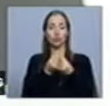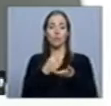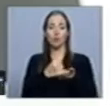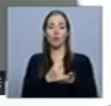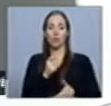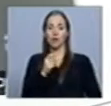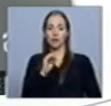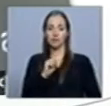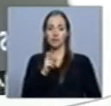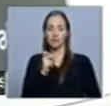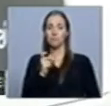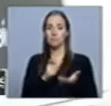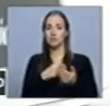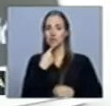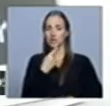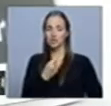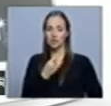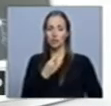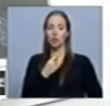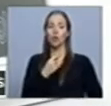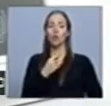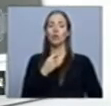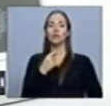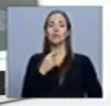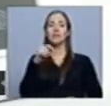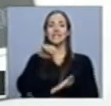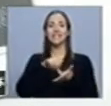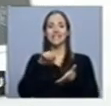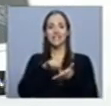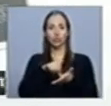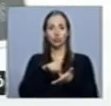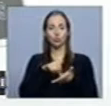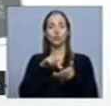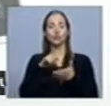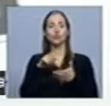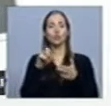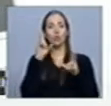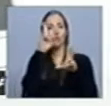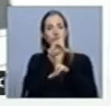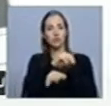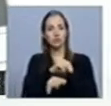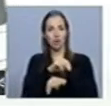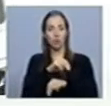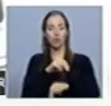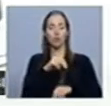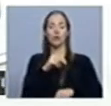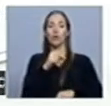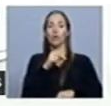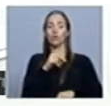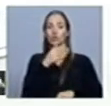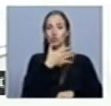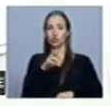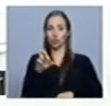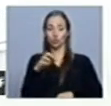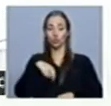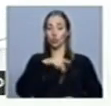dizer que existem cerca de 18 centros de incubação empresarial da Agência Espacial Europeia. Nós temos em Portugal aquele que é um dos melhores até reconhecidos